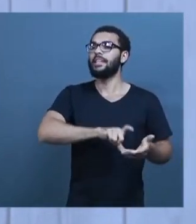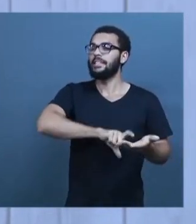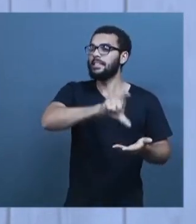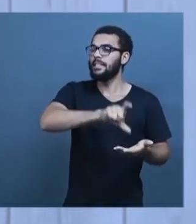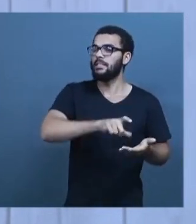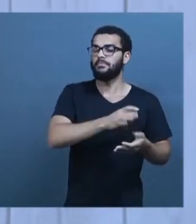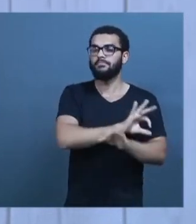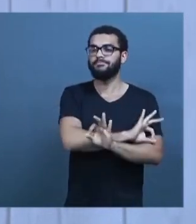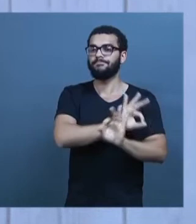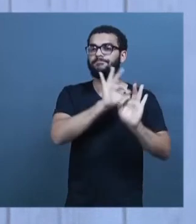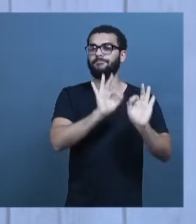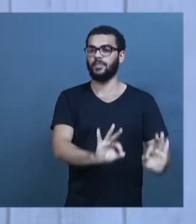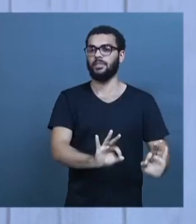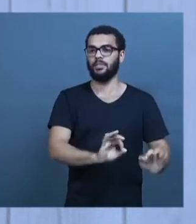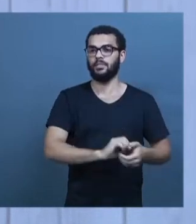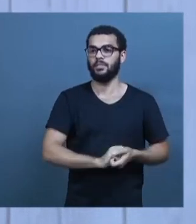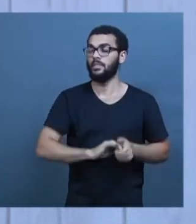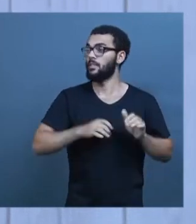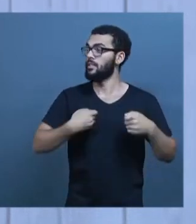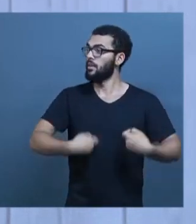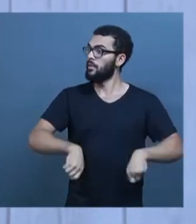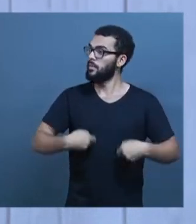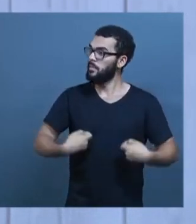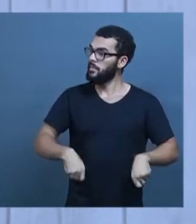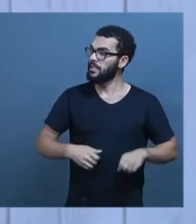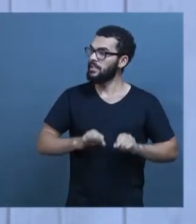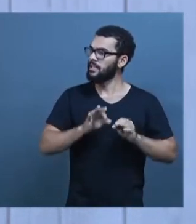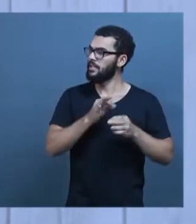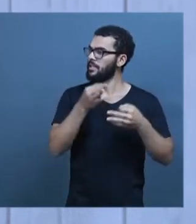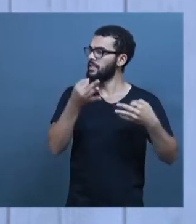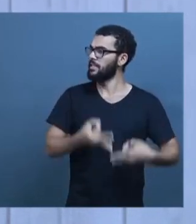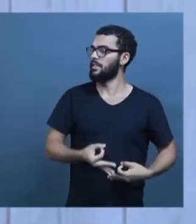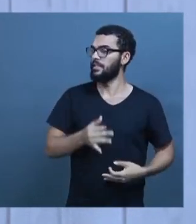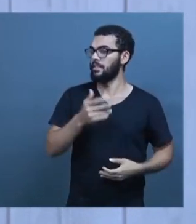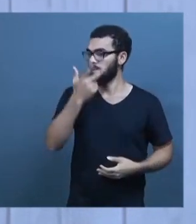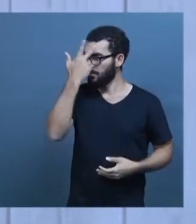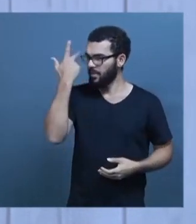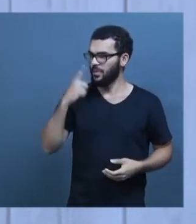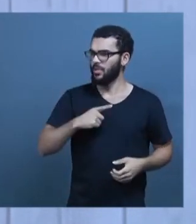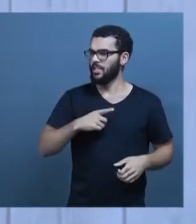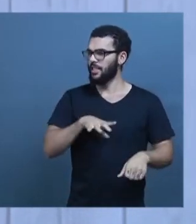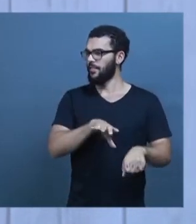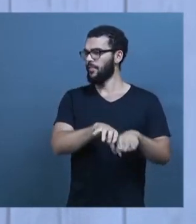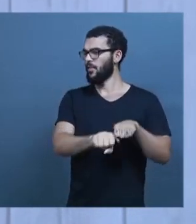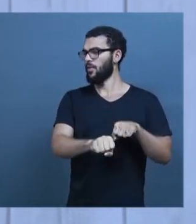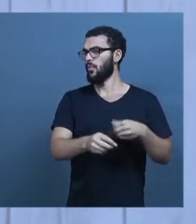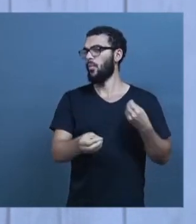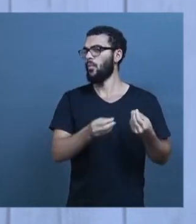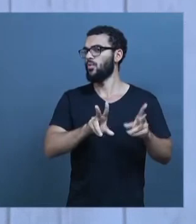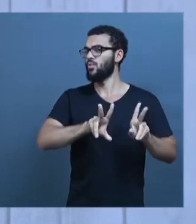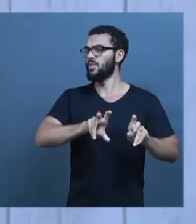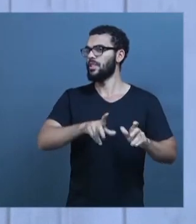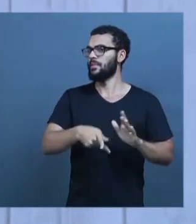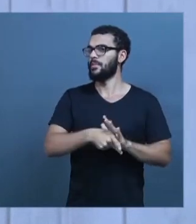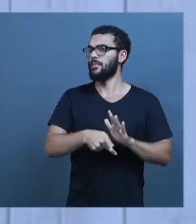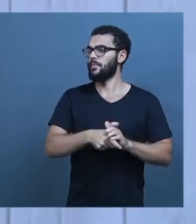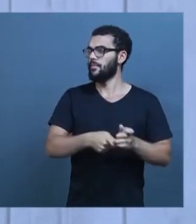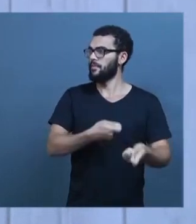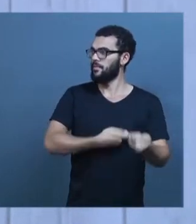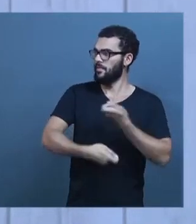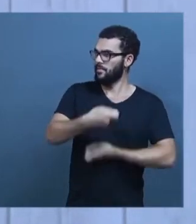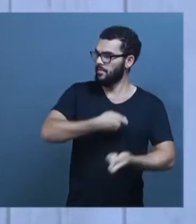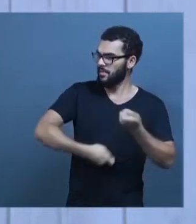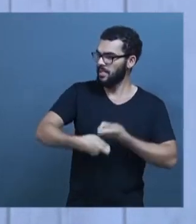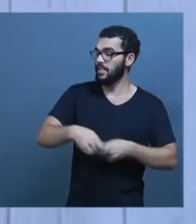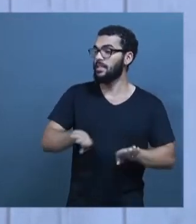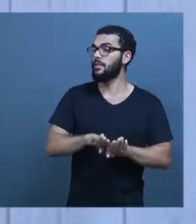E por isso a capacitação é importante, tanto das pessoas, né, com a questão financeira, quanto da própria questão do